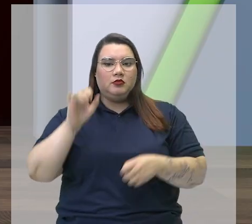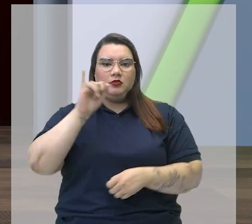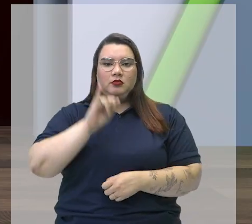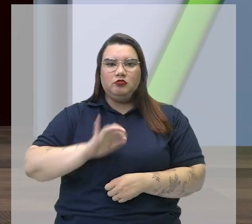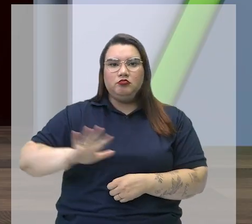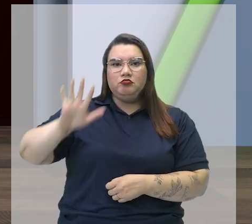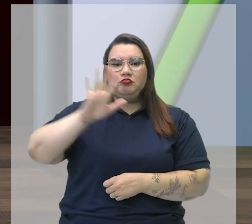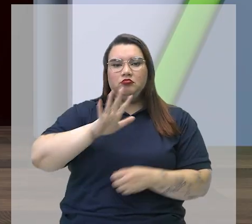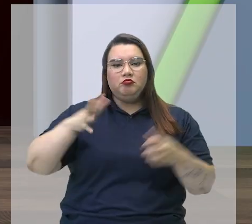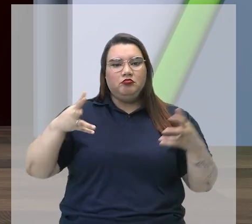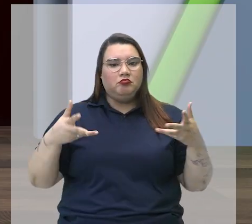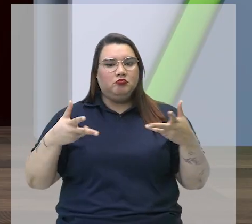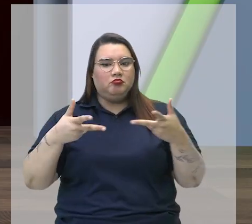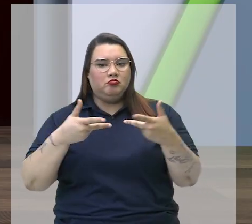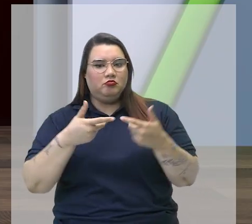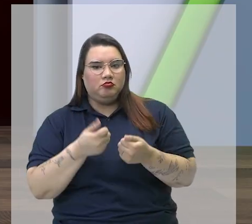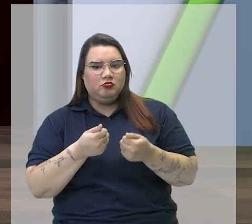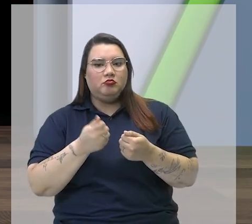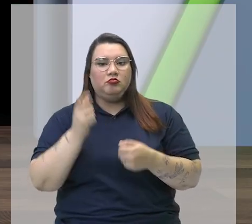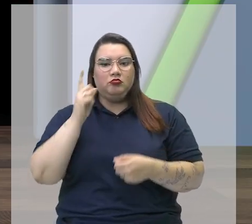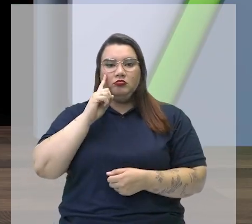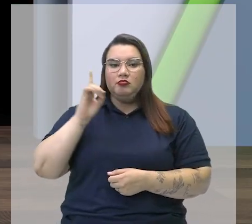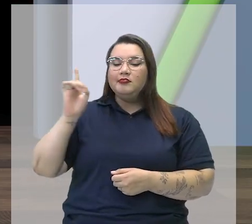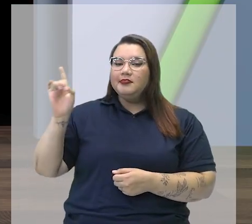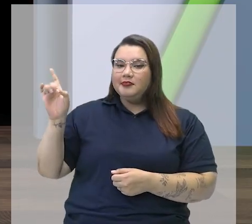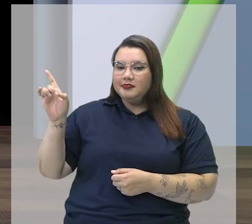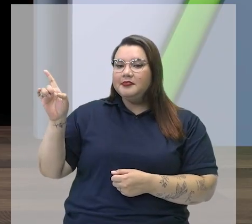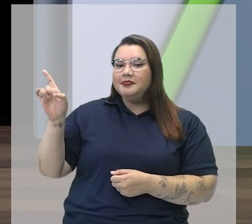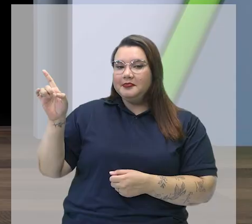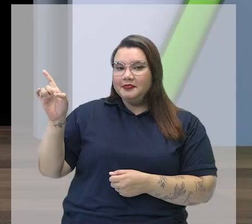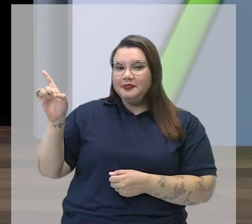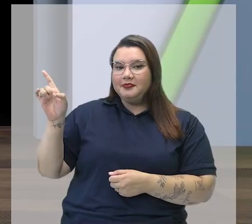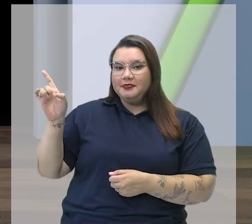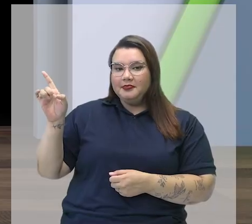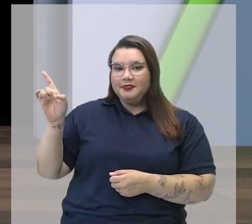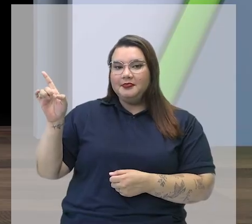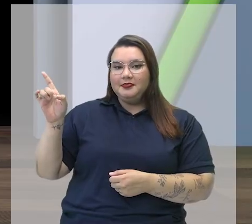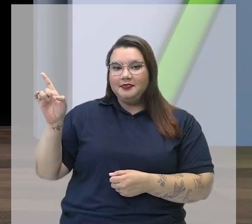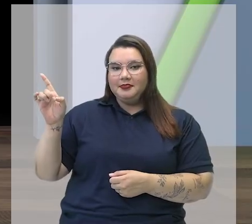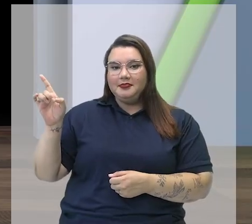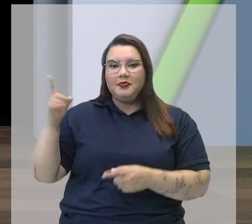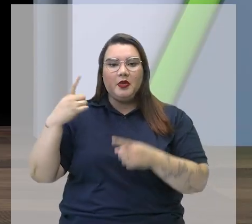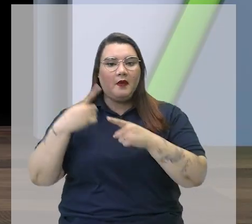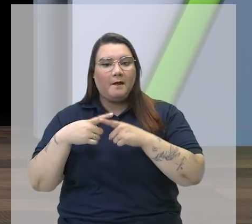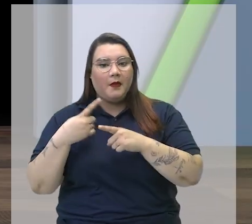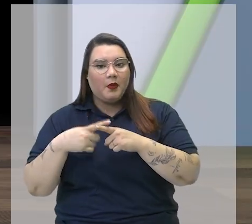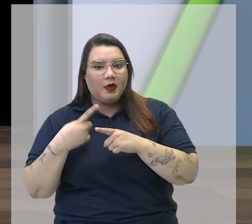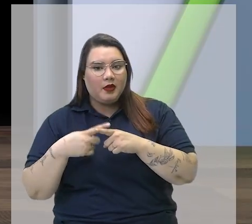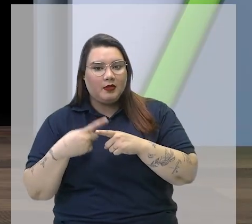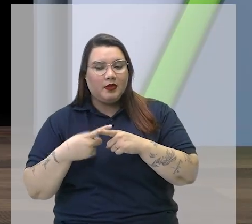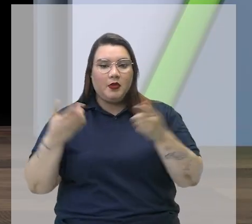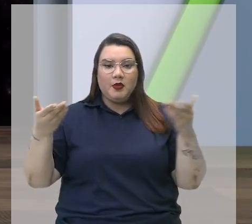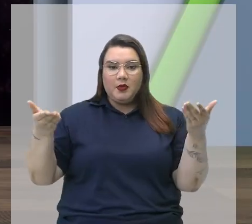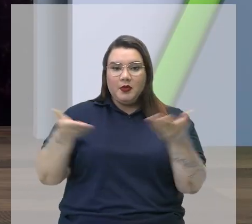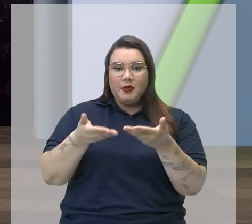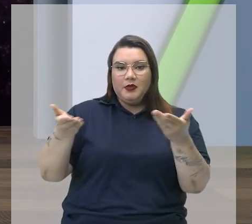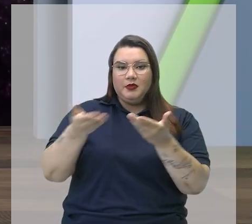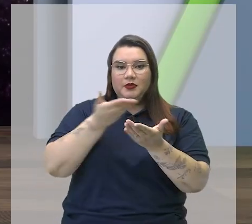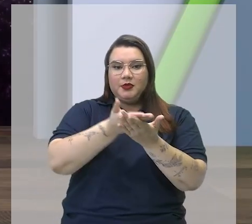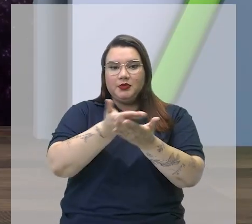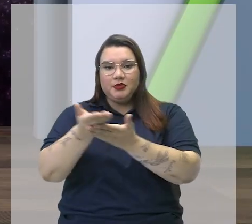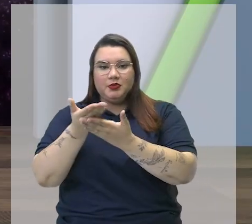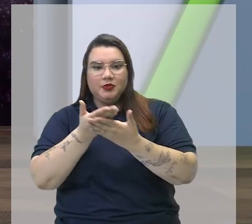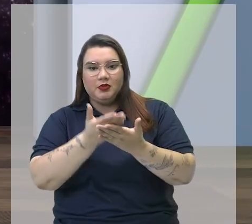observa que imagens maravilhosas, que vídeos maravilhosos que nós temos aí, ó, aqui atrás. Por quê? Porque nós